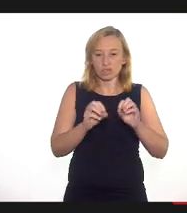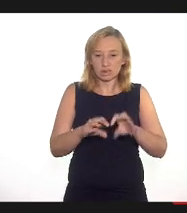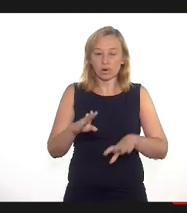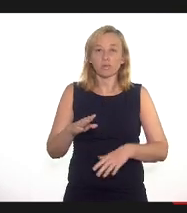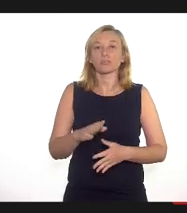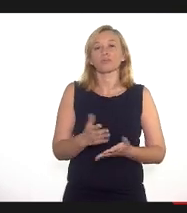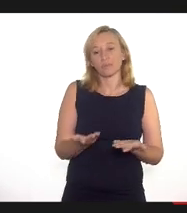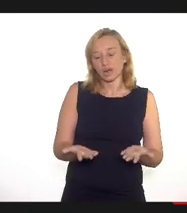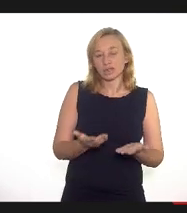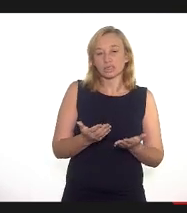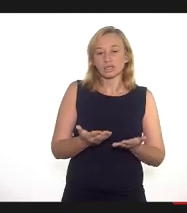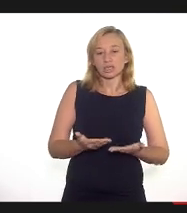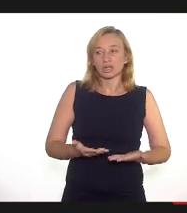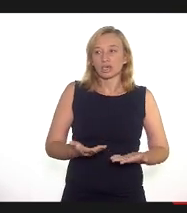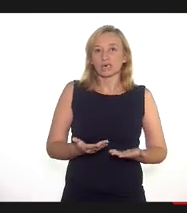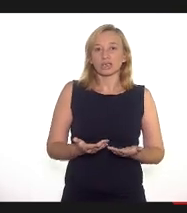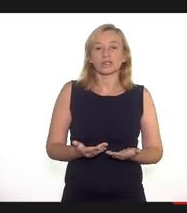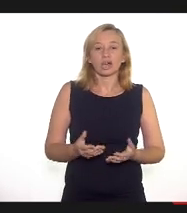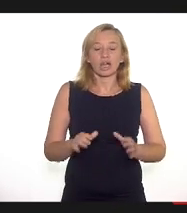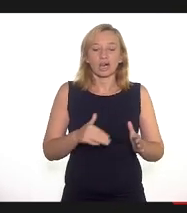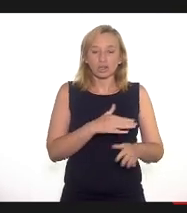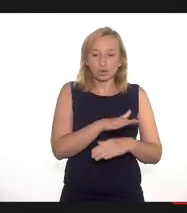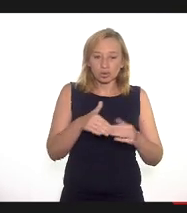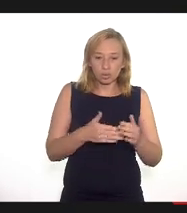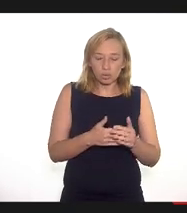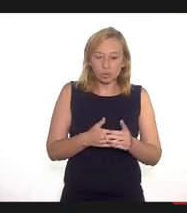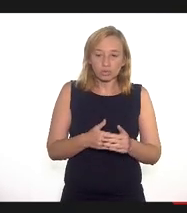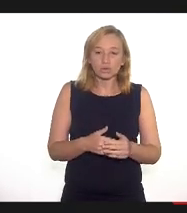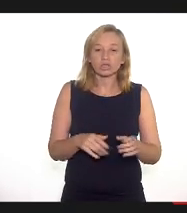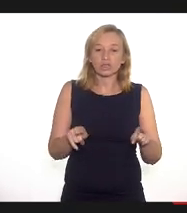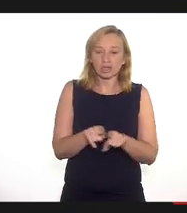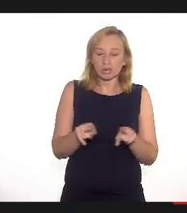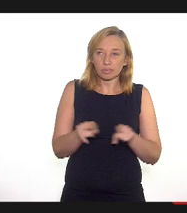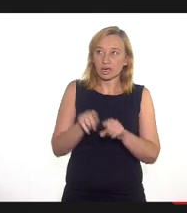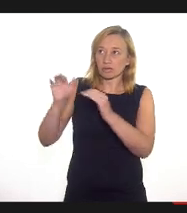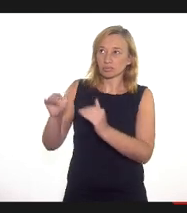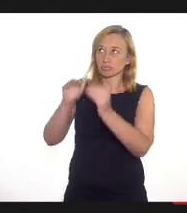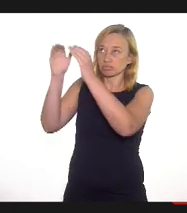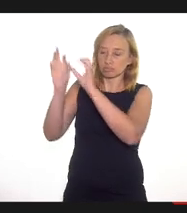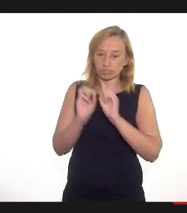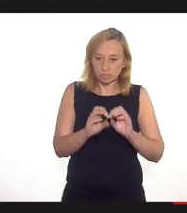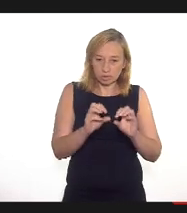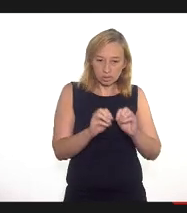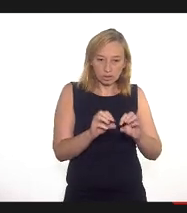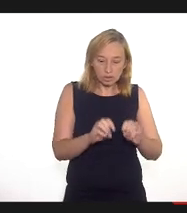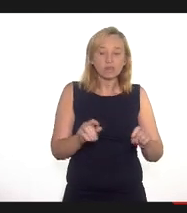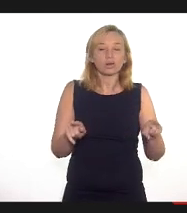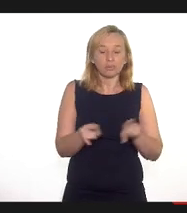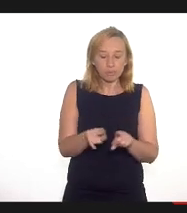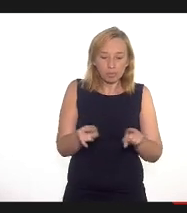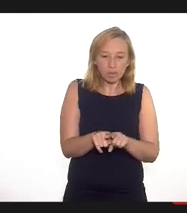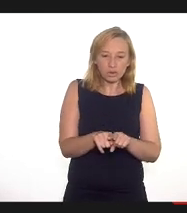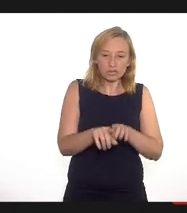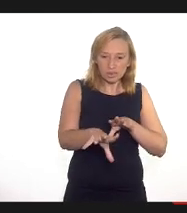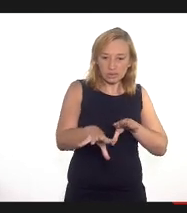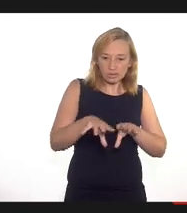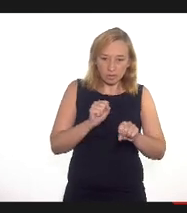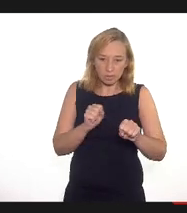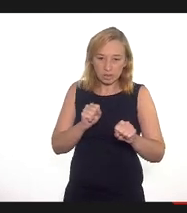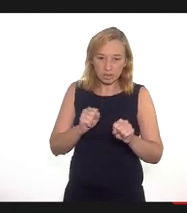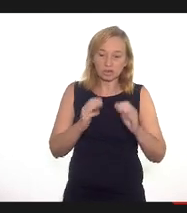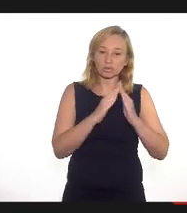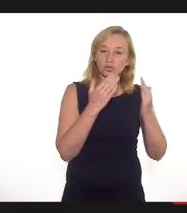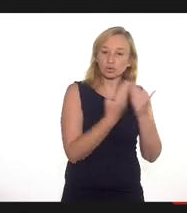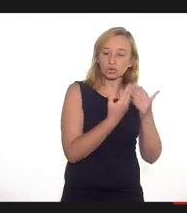e onde os alunos da educação superior e pedagogia possam fazer aí as suas atividades de formação nos colégios